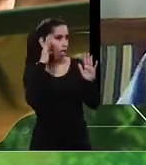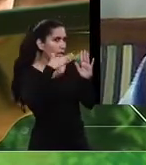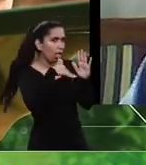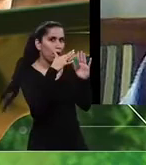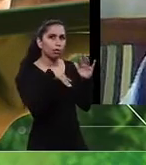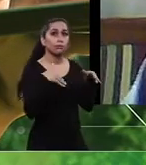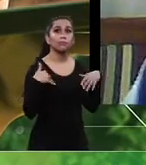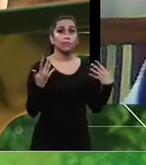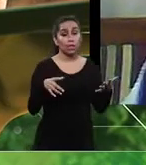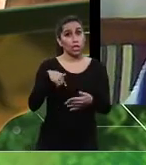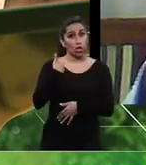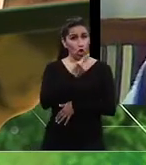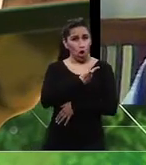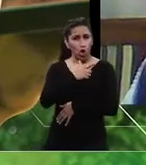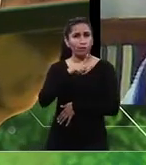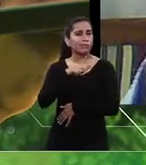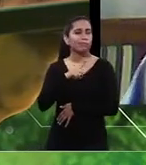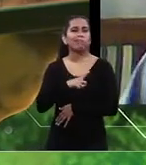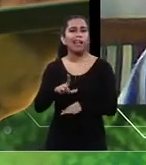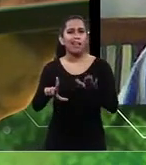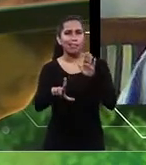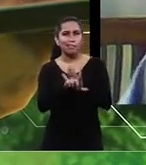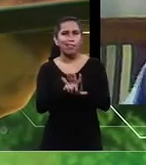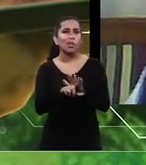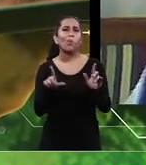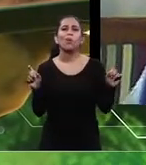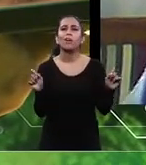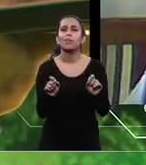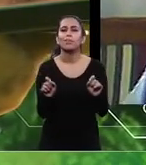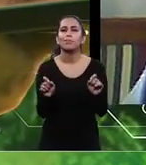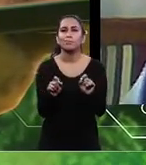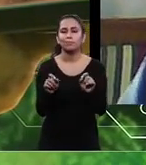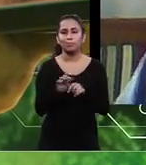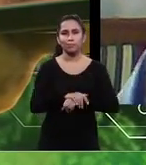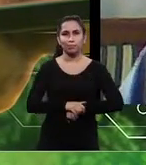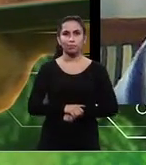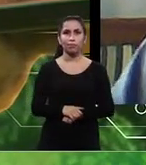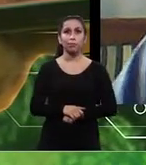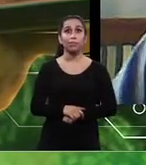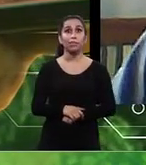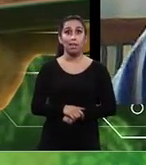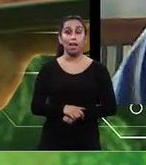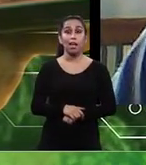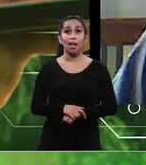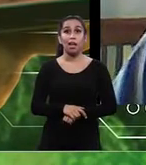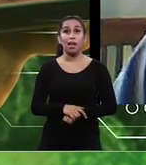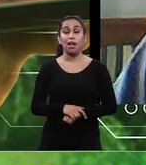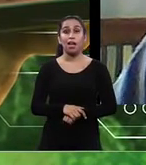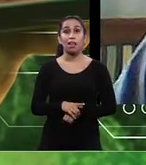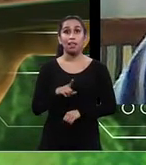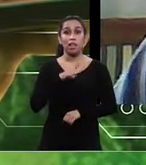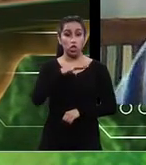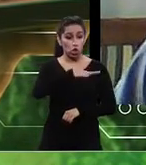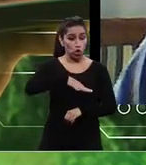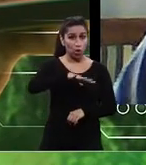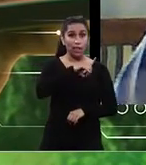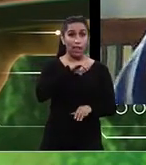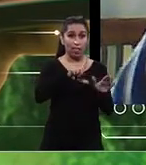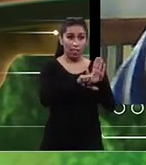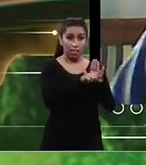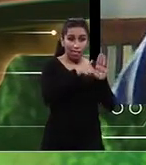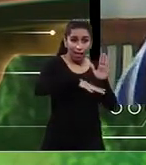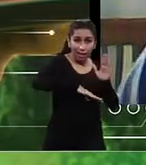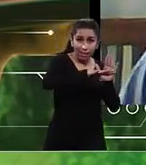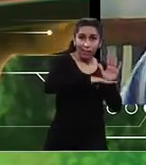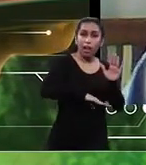Então, nós temos leis que regem uma área em que outro setor econômico do Brasil